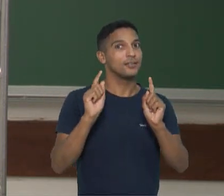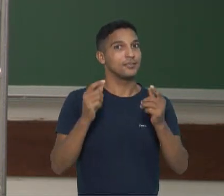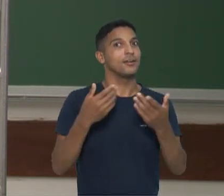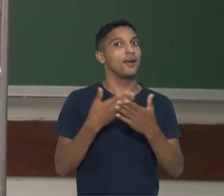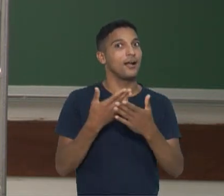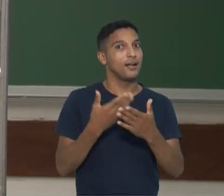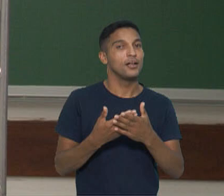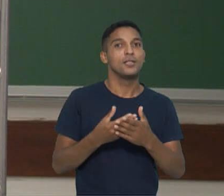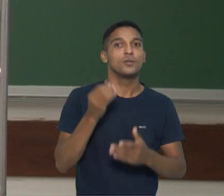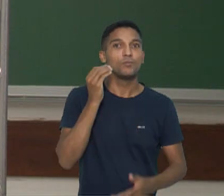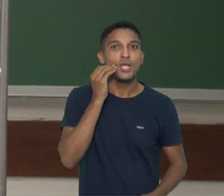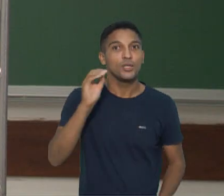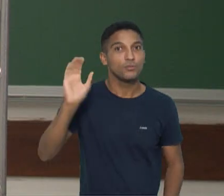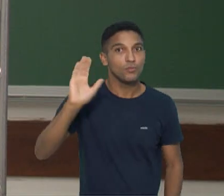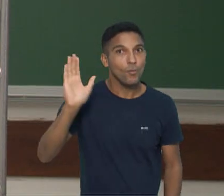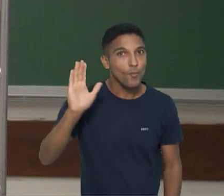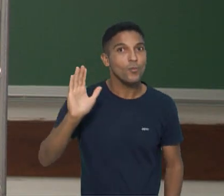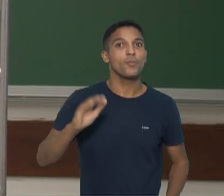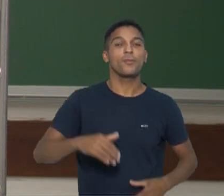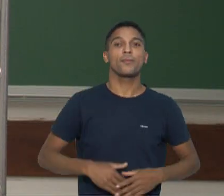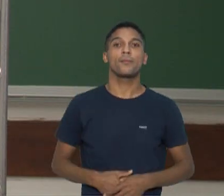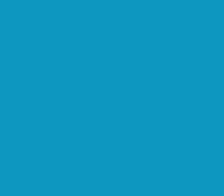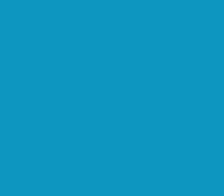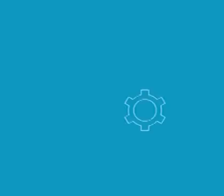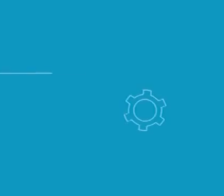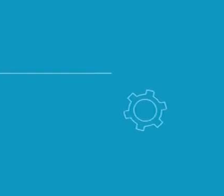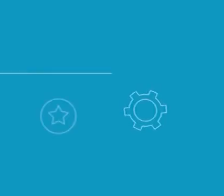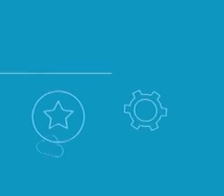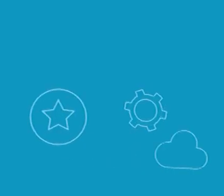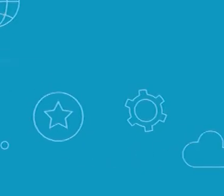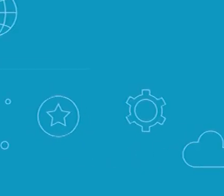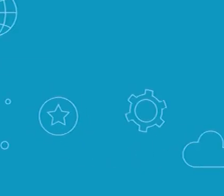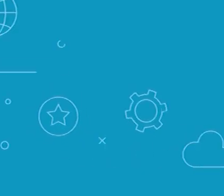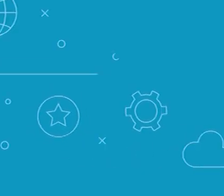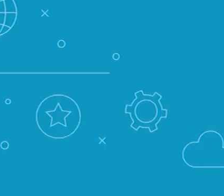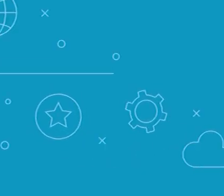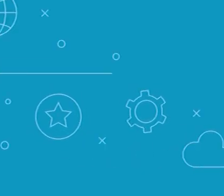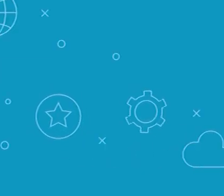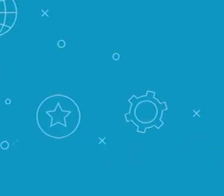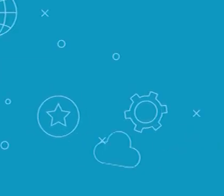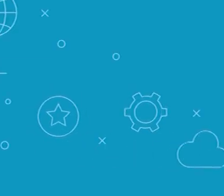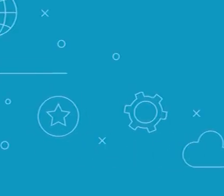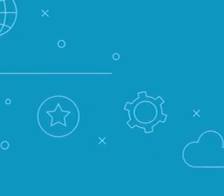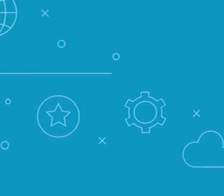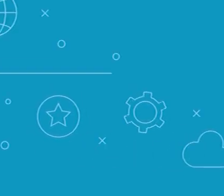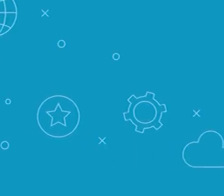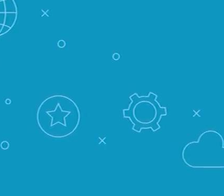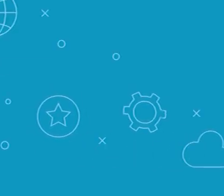Fiquem com Deus.